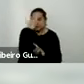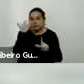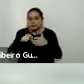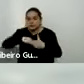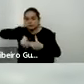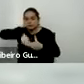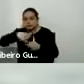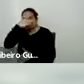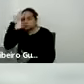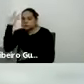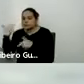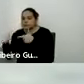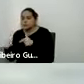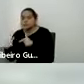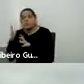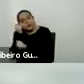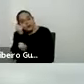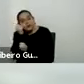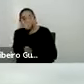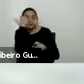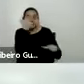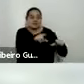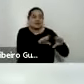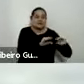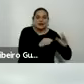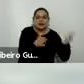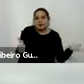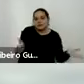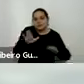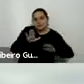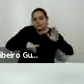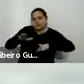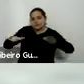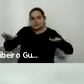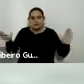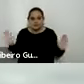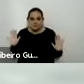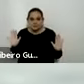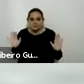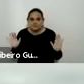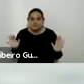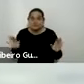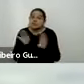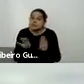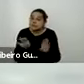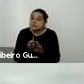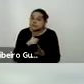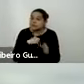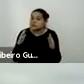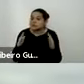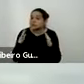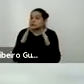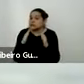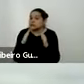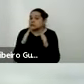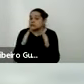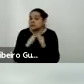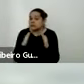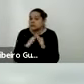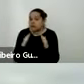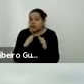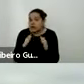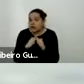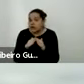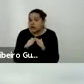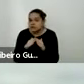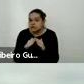né? Agora, e nessas casas temos também aquelas casas com um número de cômodos muito baixo,